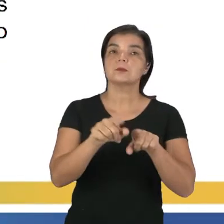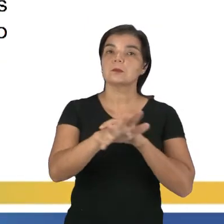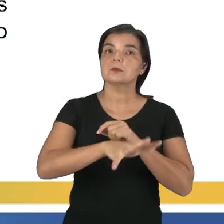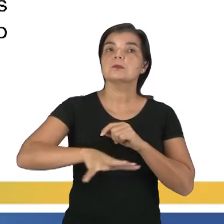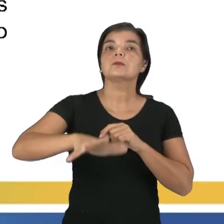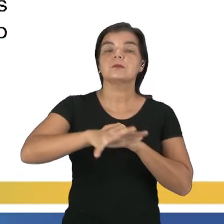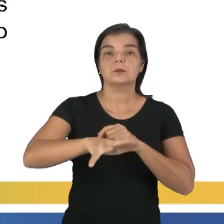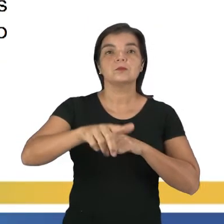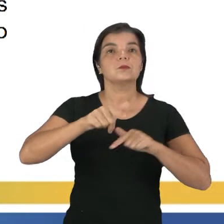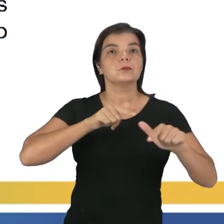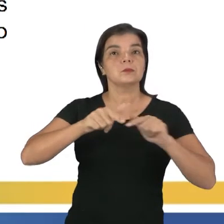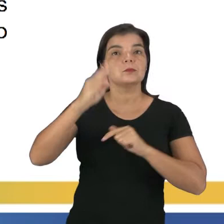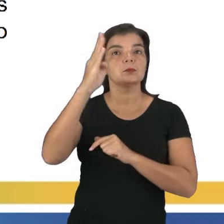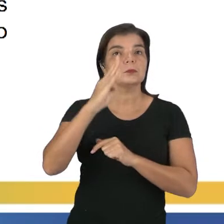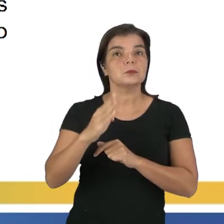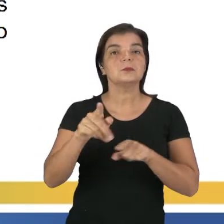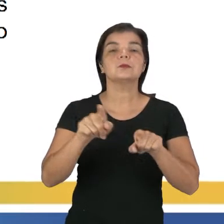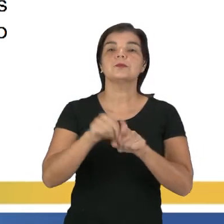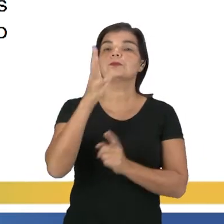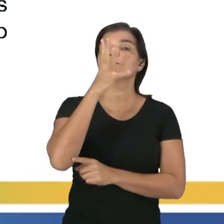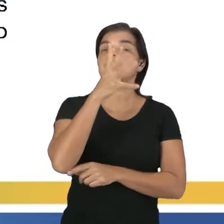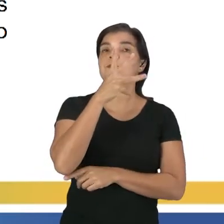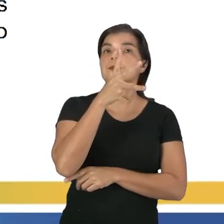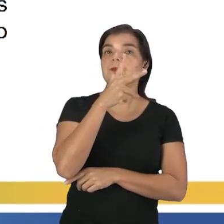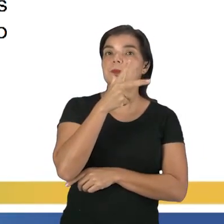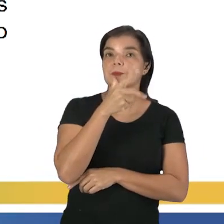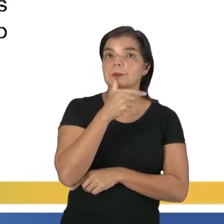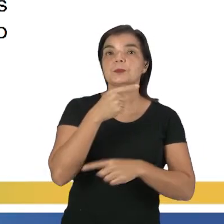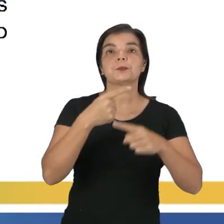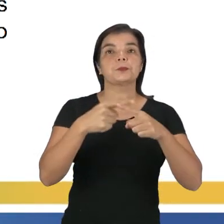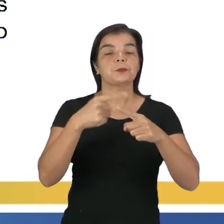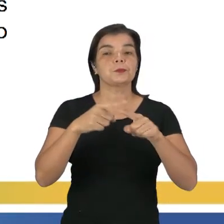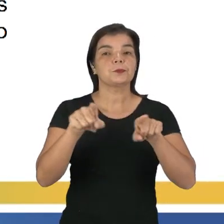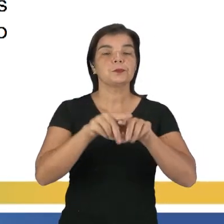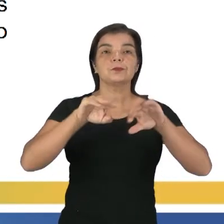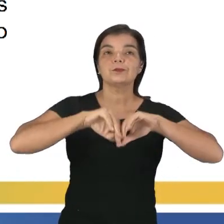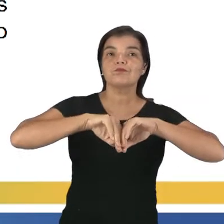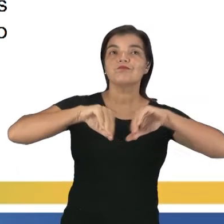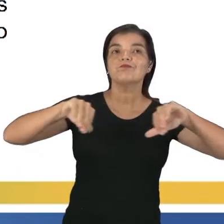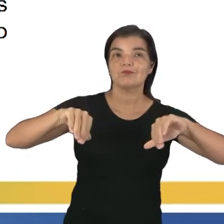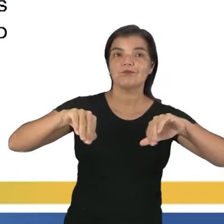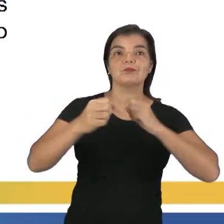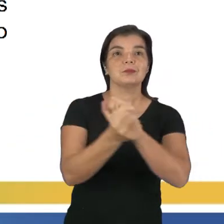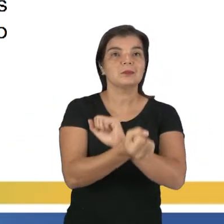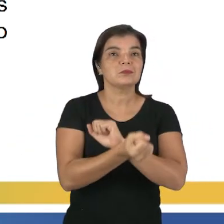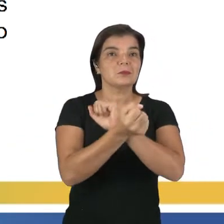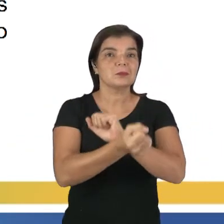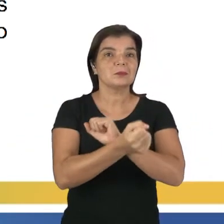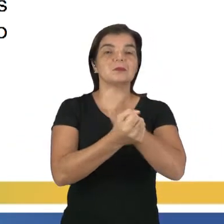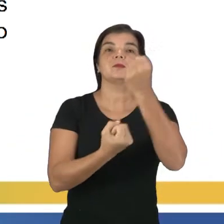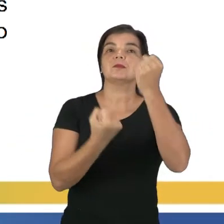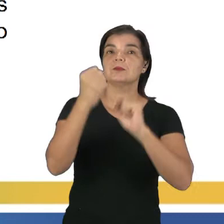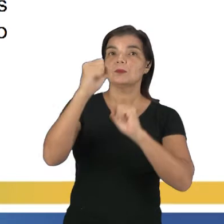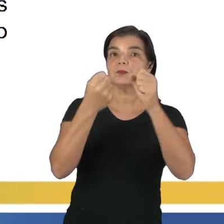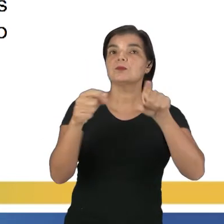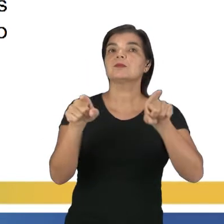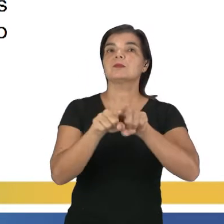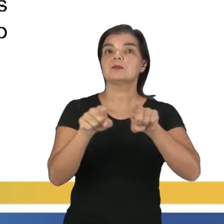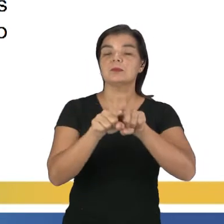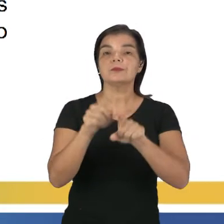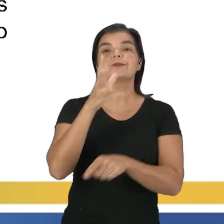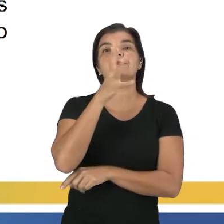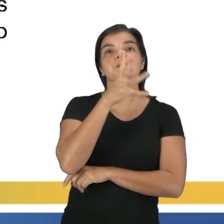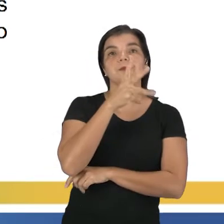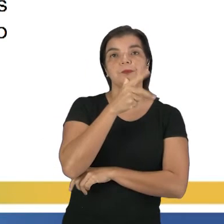conquistas sociais em relação ao trabalho no Brasil são tardias, porque nosso desligamento com a escravidão e nossa